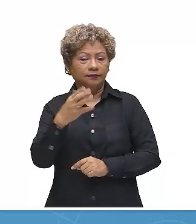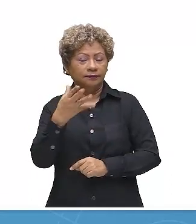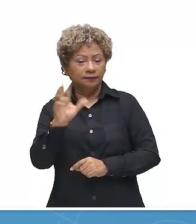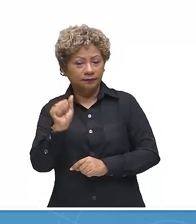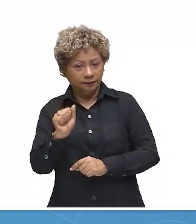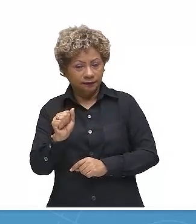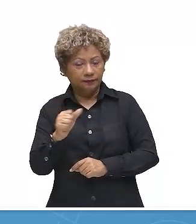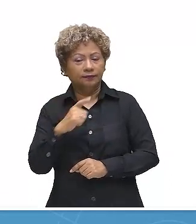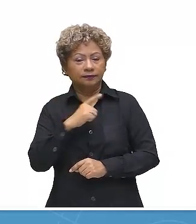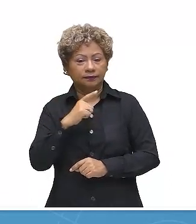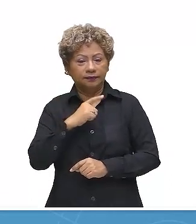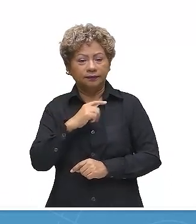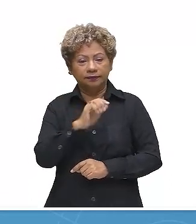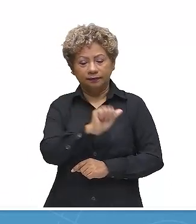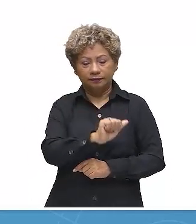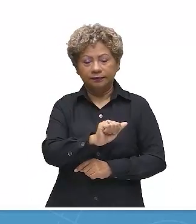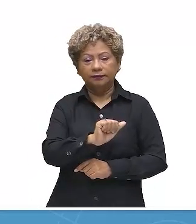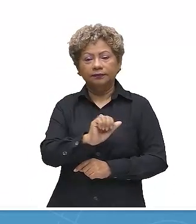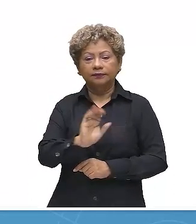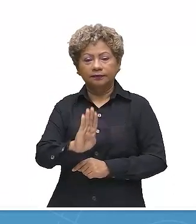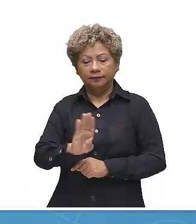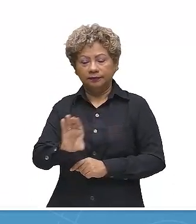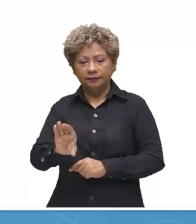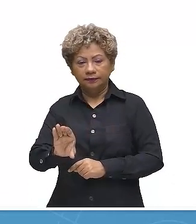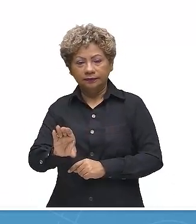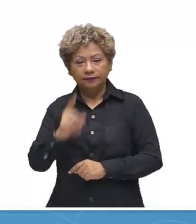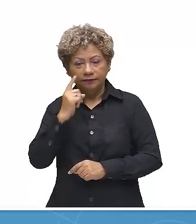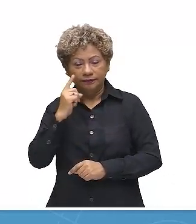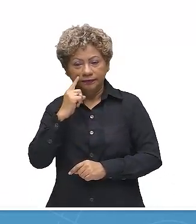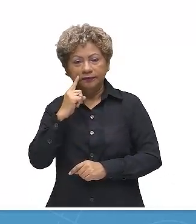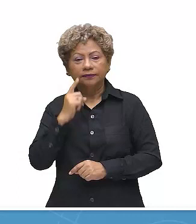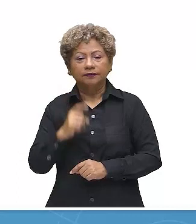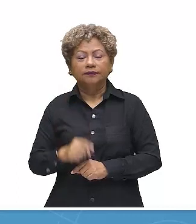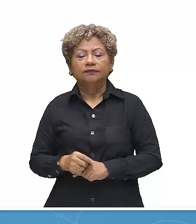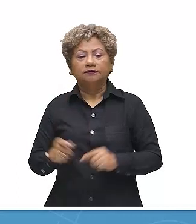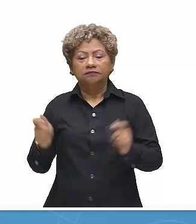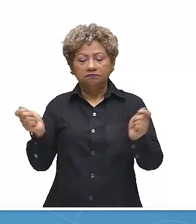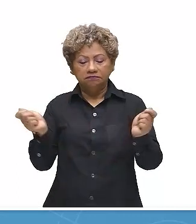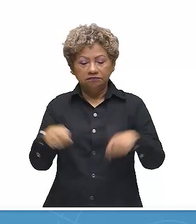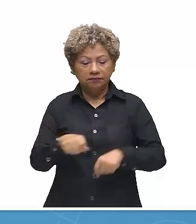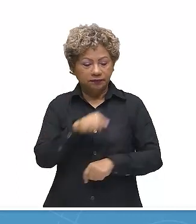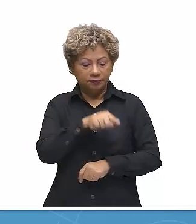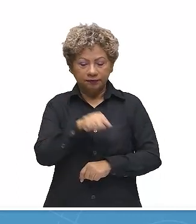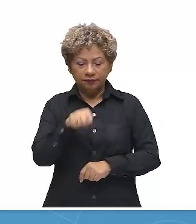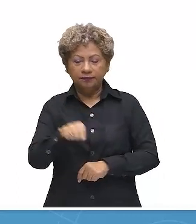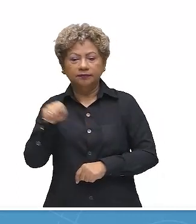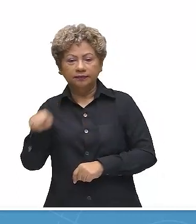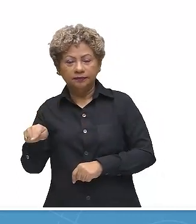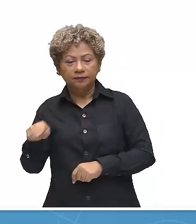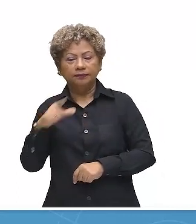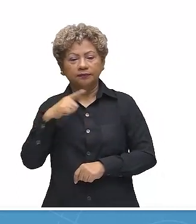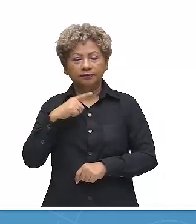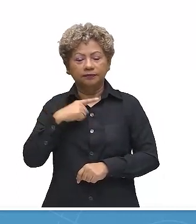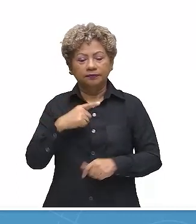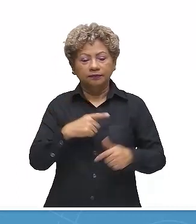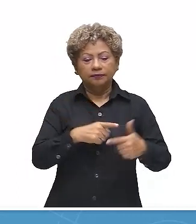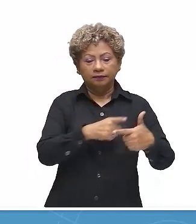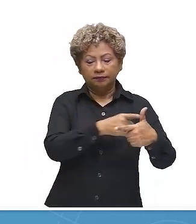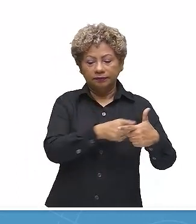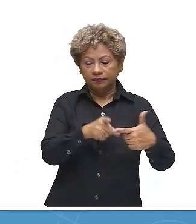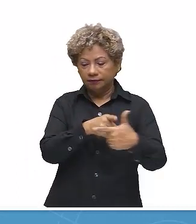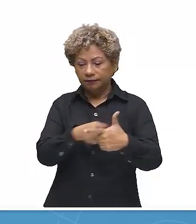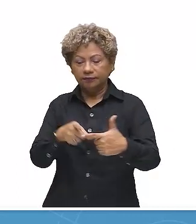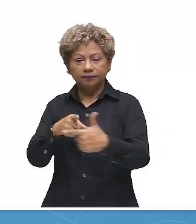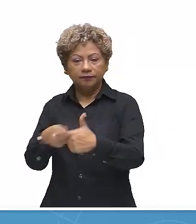B e copo C. Veja que os 3 têm a mesma capacidade e eles estão divididos aí de 3 formas diferentes.